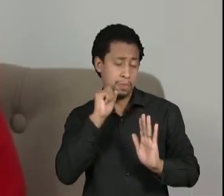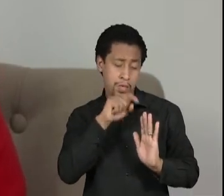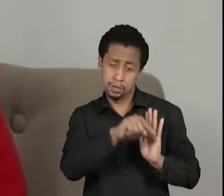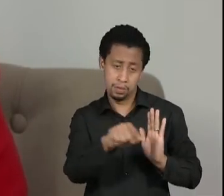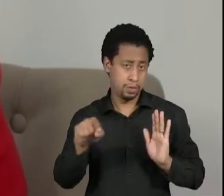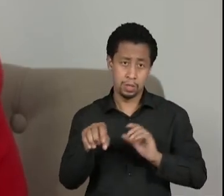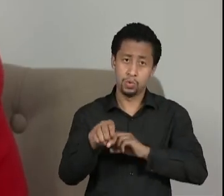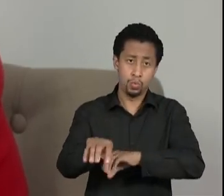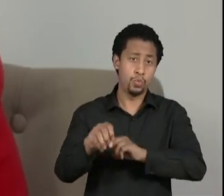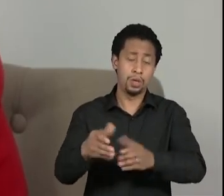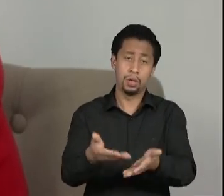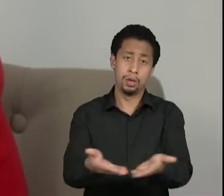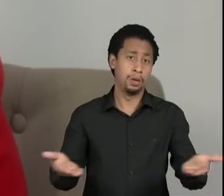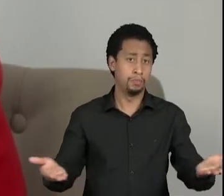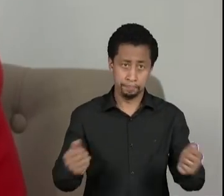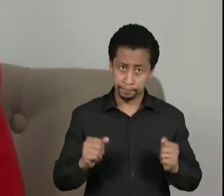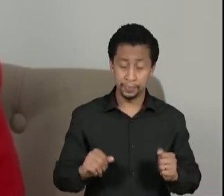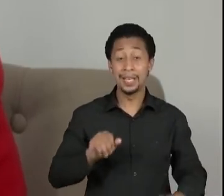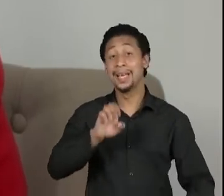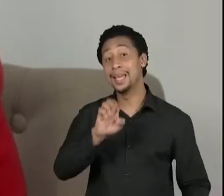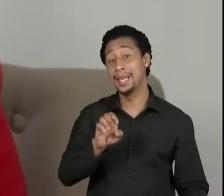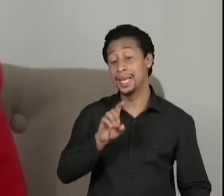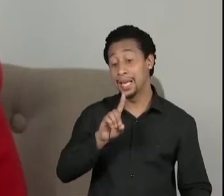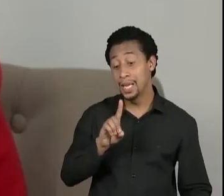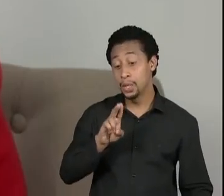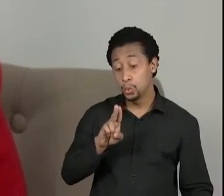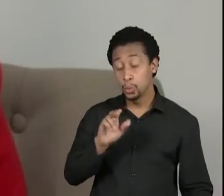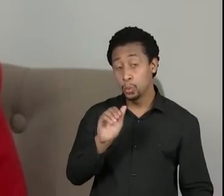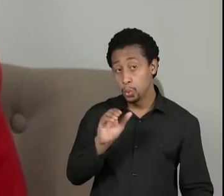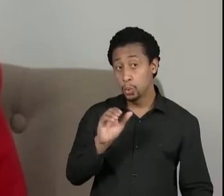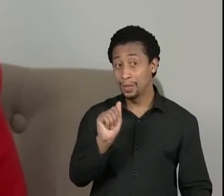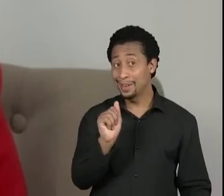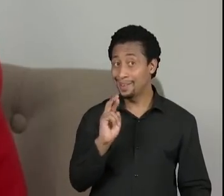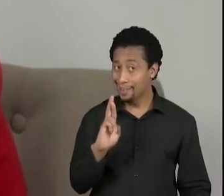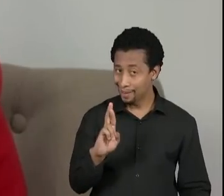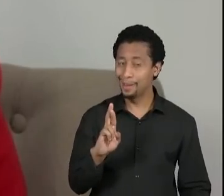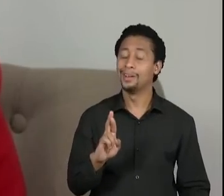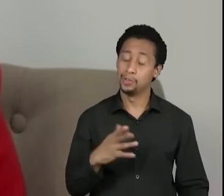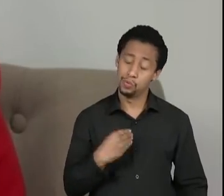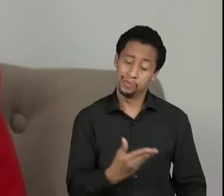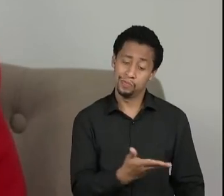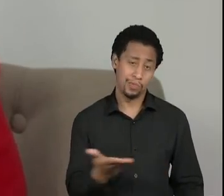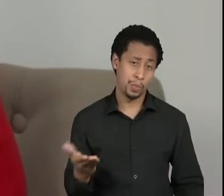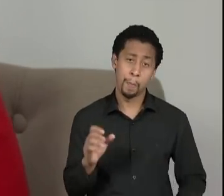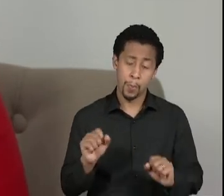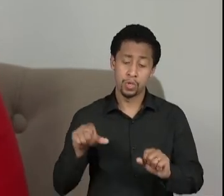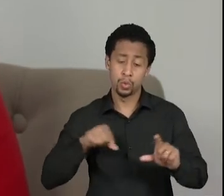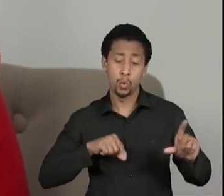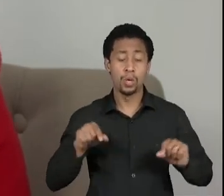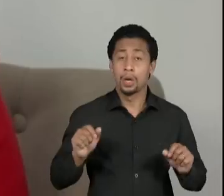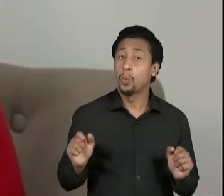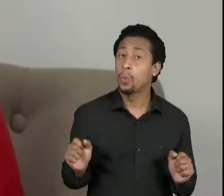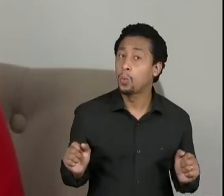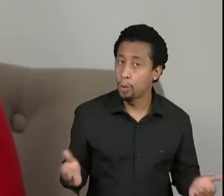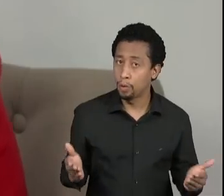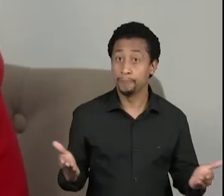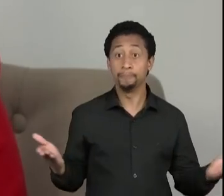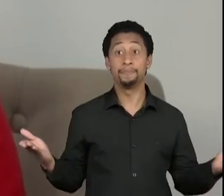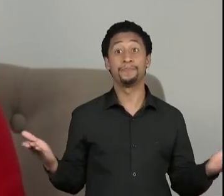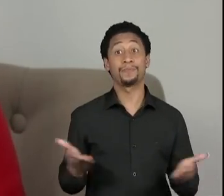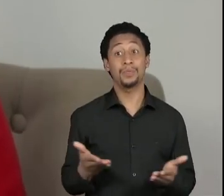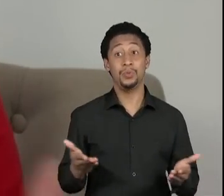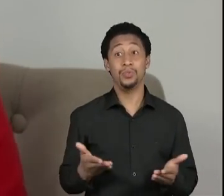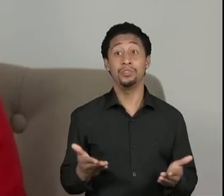e os pais têm essa prioridade de qual é a modalidade de instrução que eles vão escolher. Hoje fica